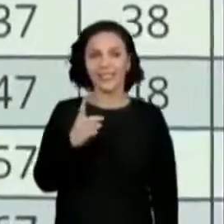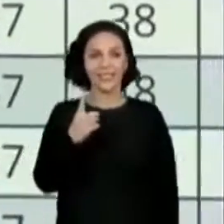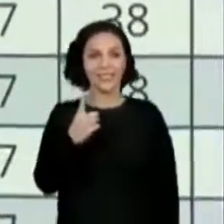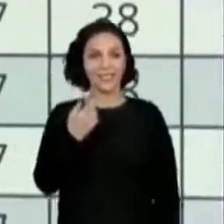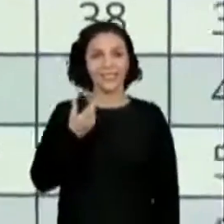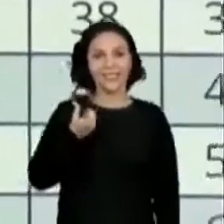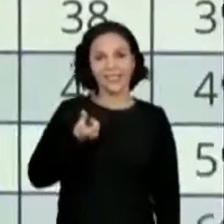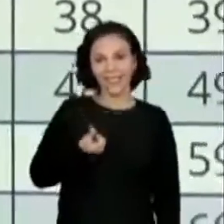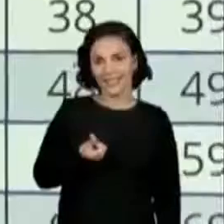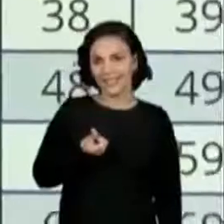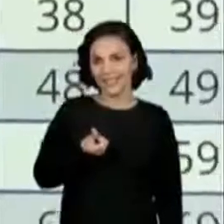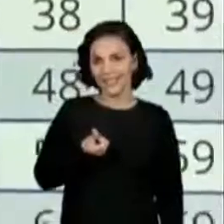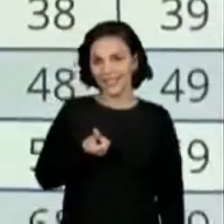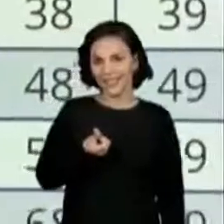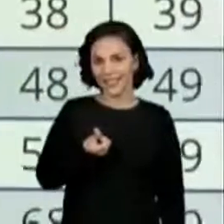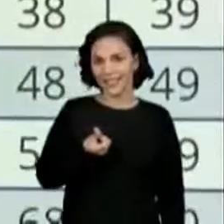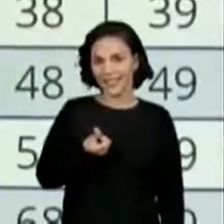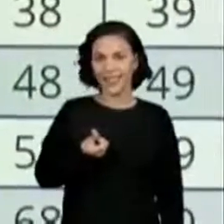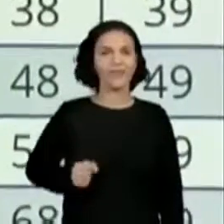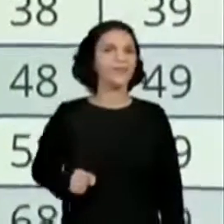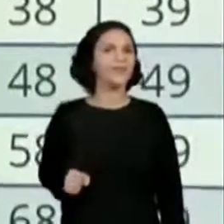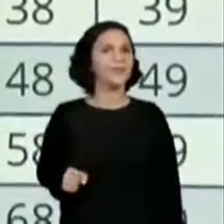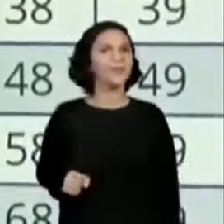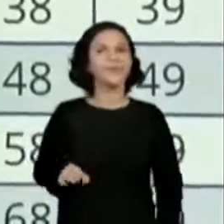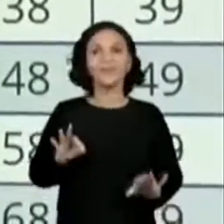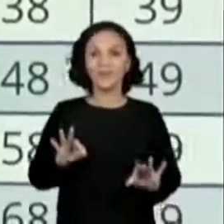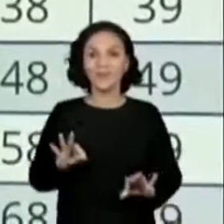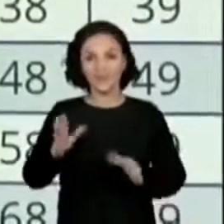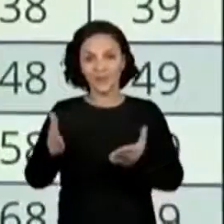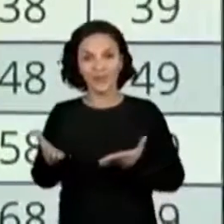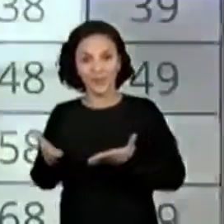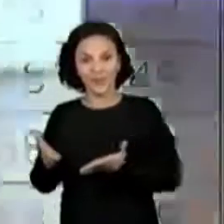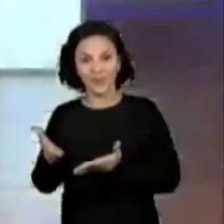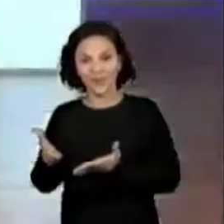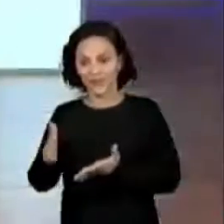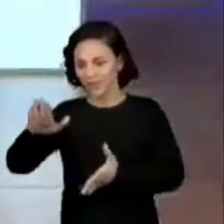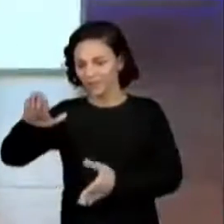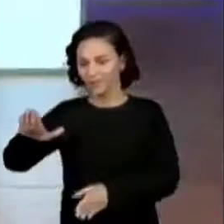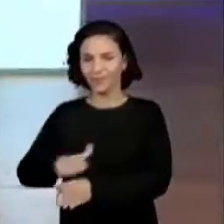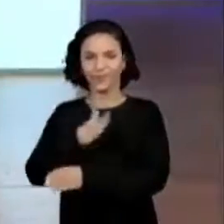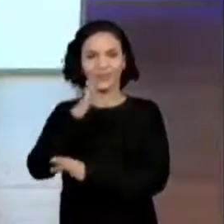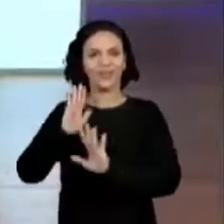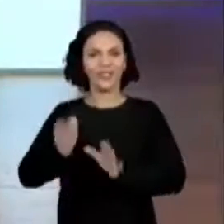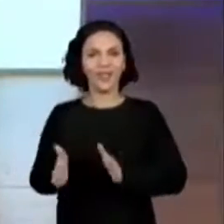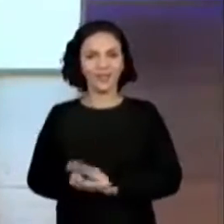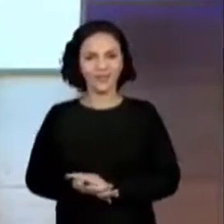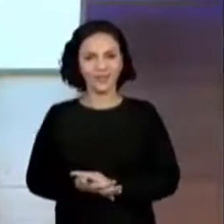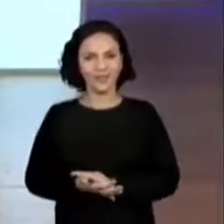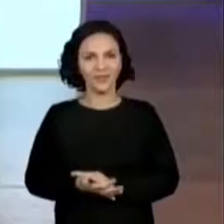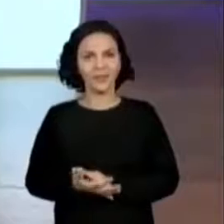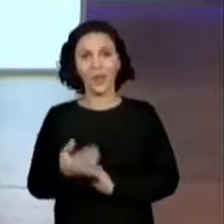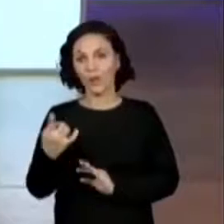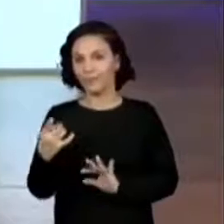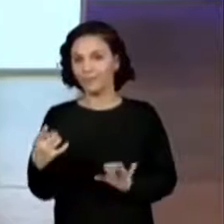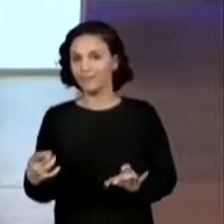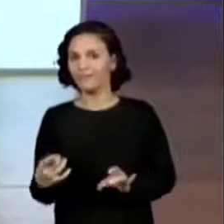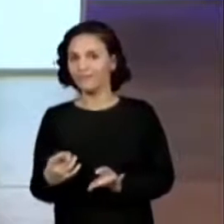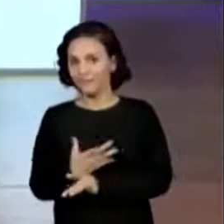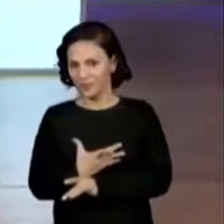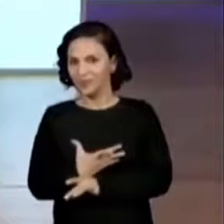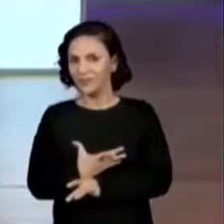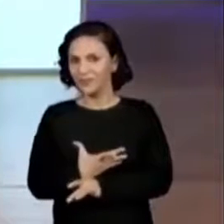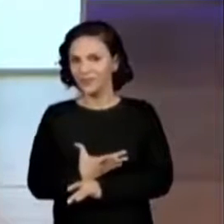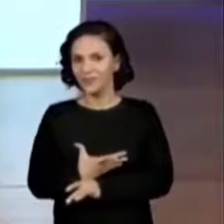15, 16. Encheu uma bandeja? Encheu. Uma bandeja está pronta. Na primeira bandeja